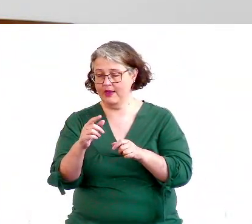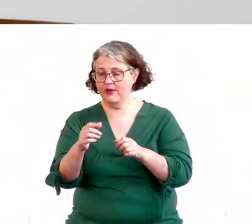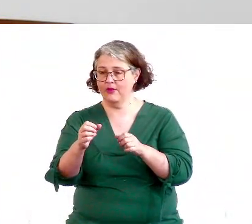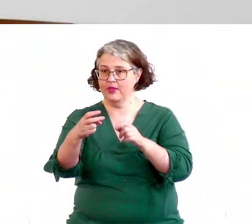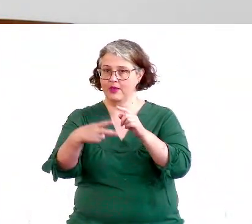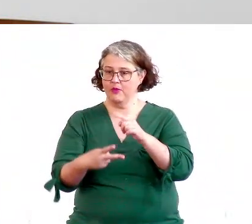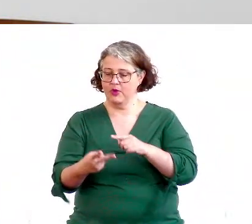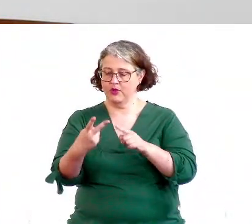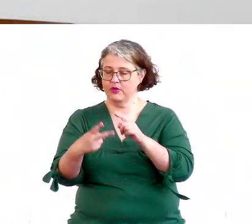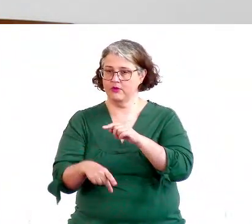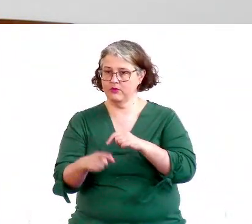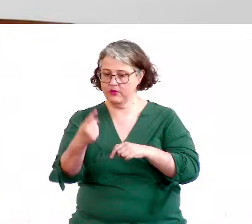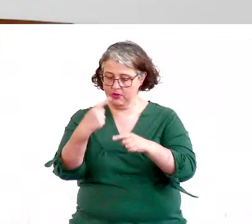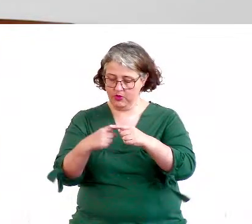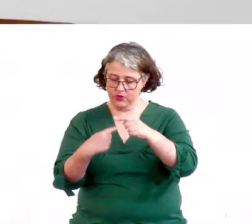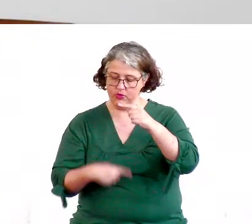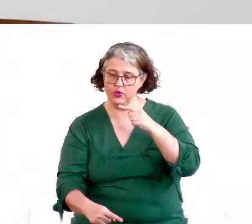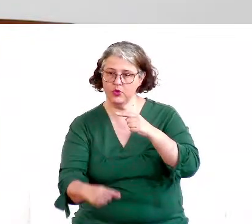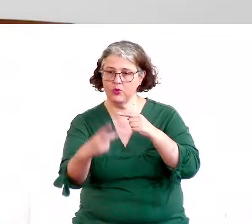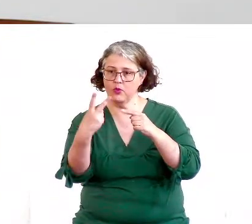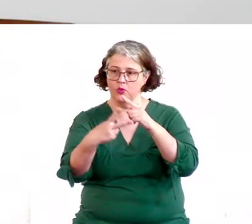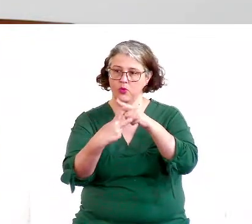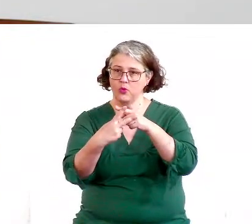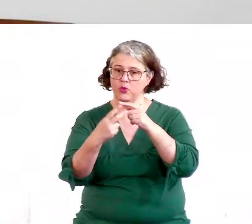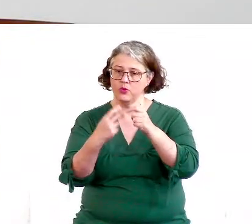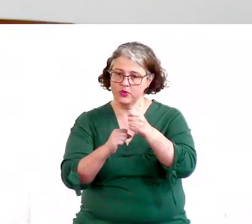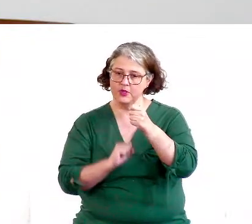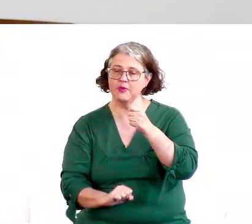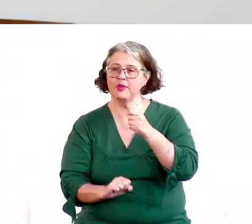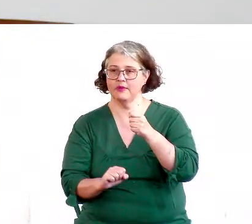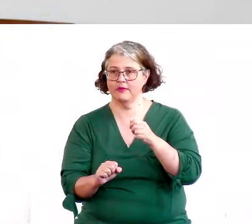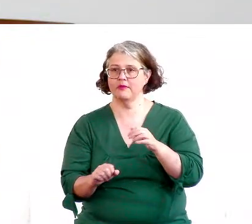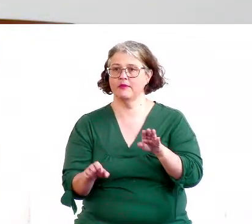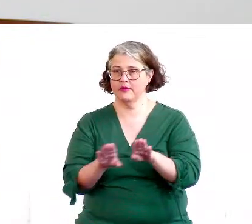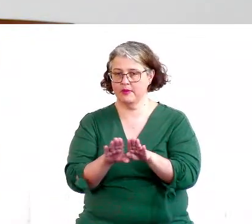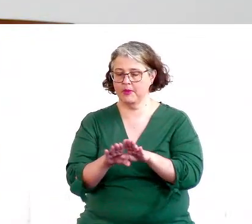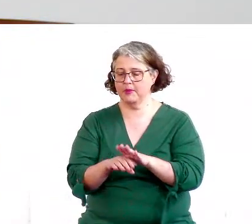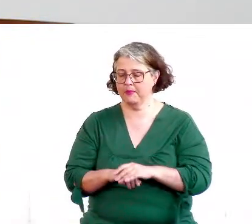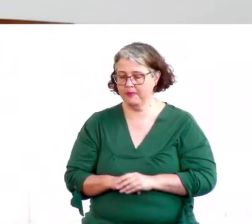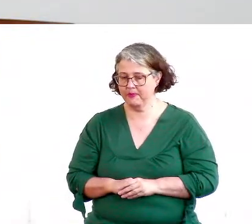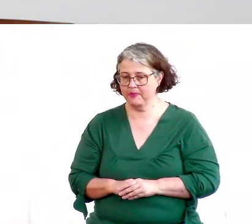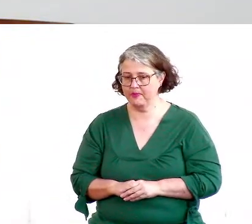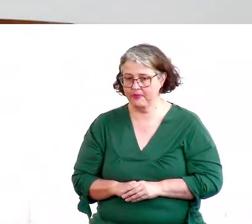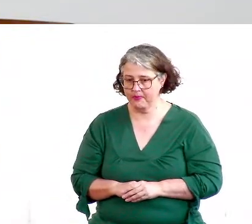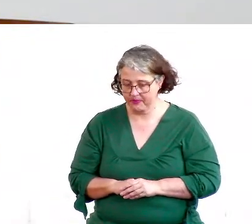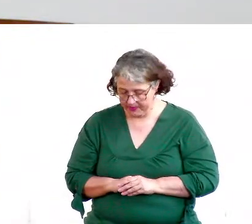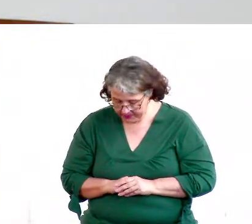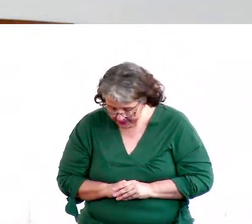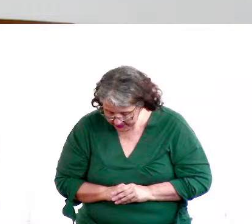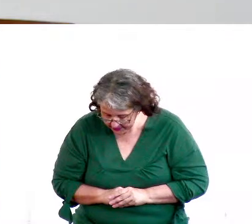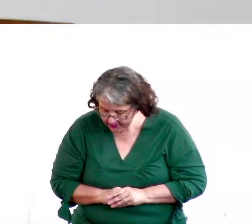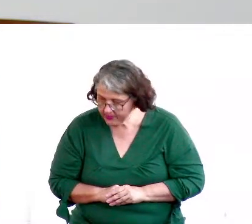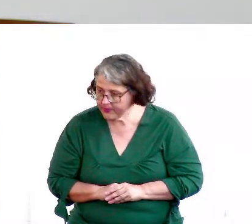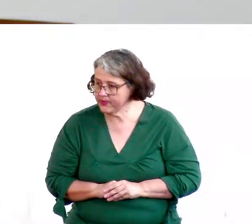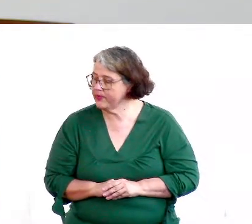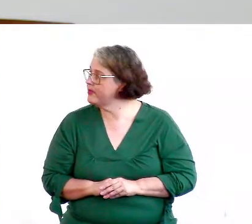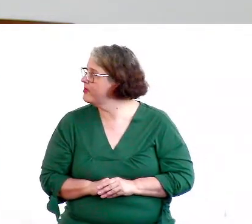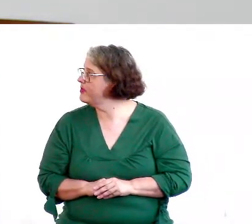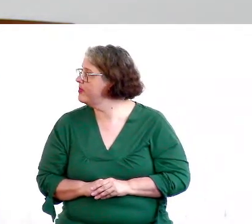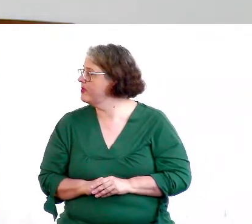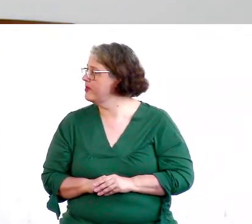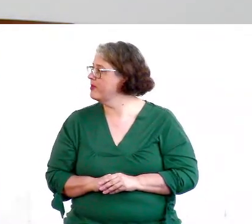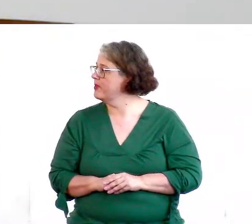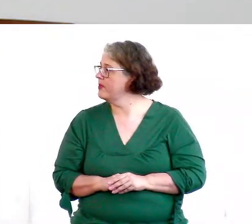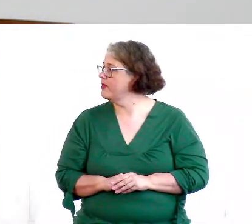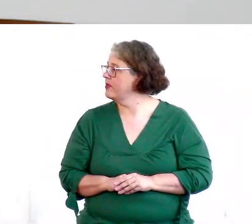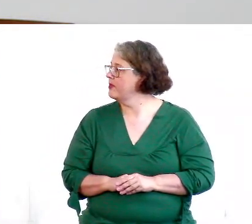ano, perto do final do ano. 2 eleições então. Como já, assim, o diácono LG está dizendo que ele já está